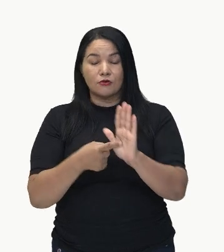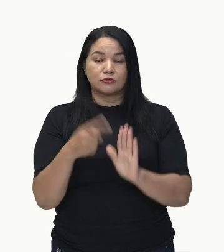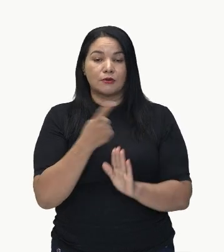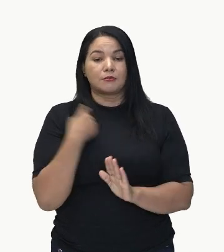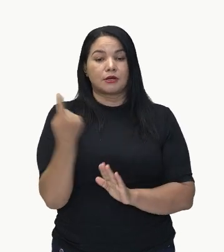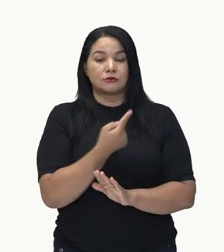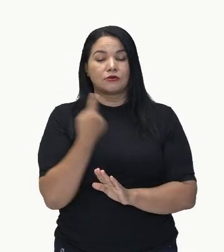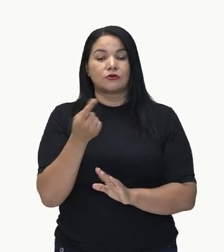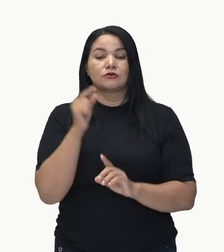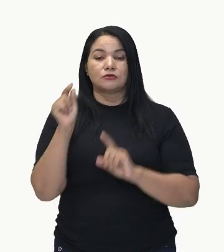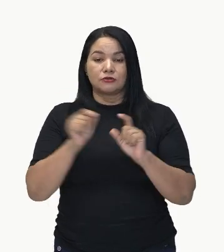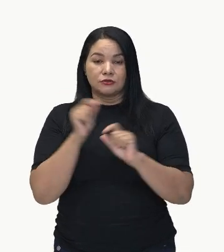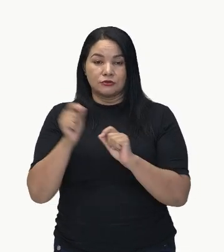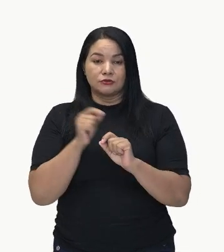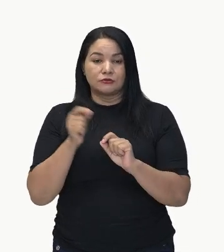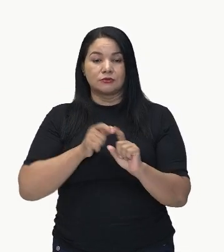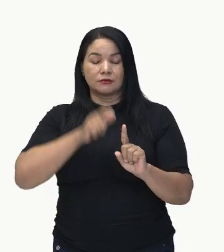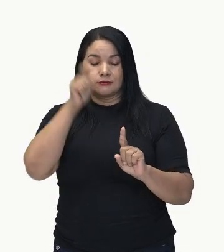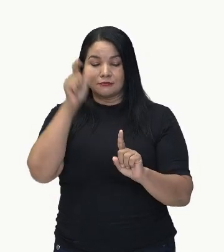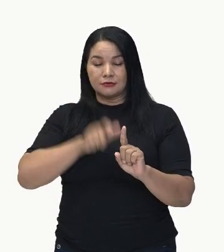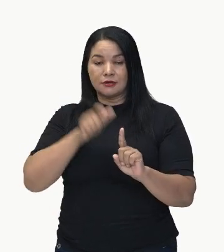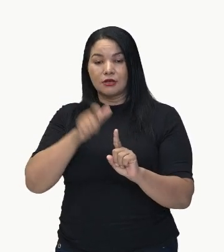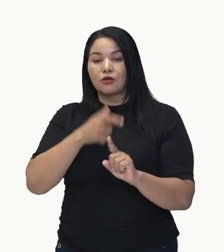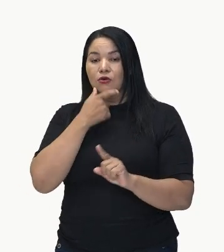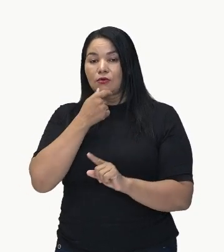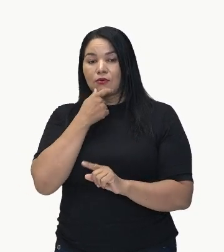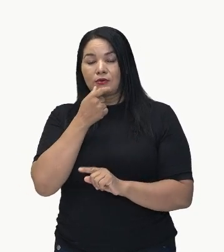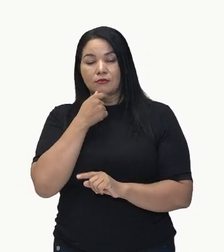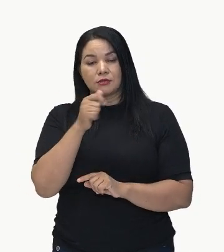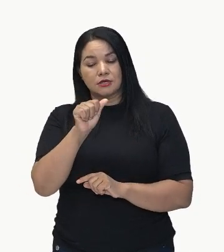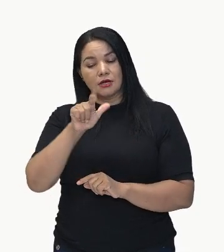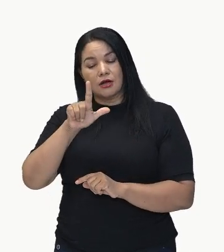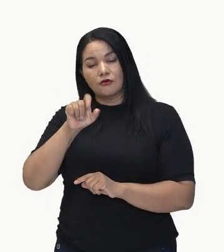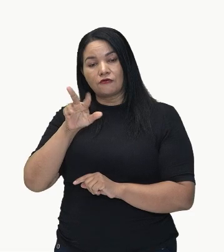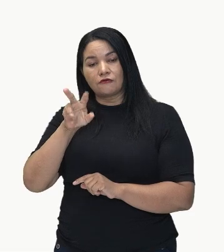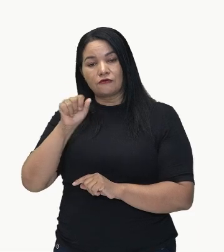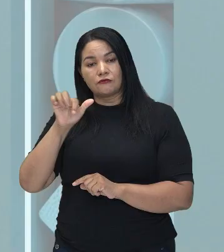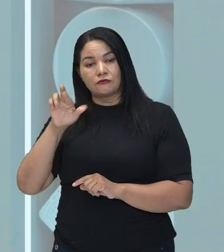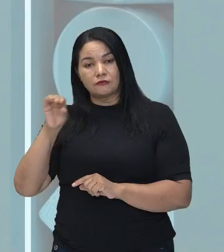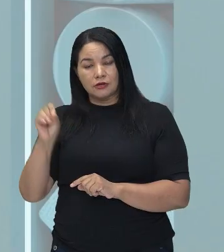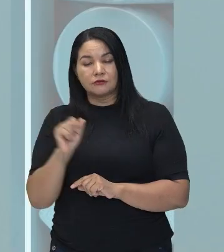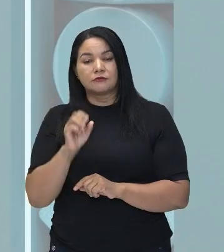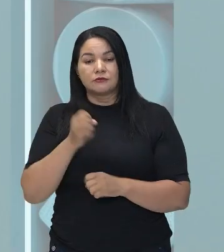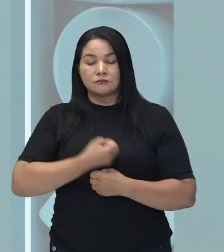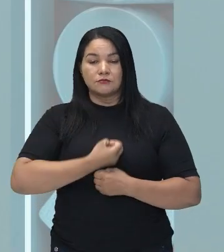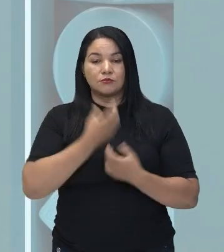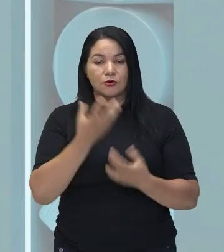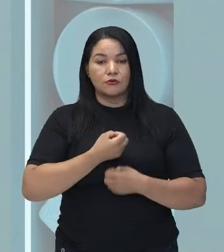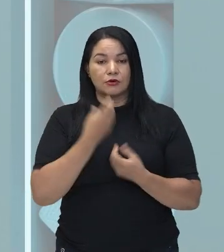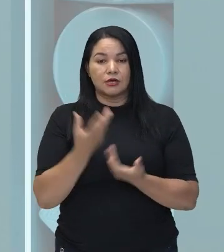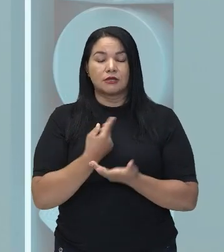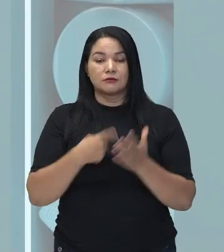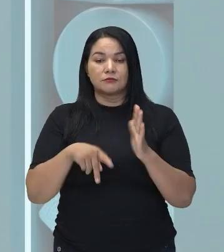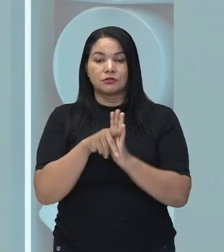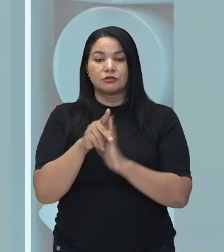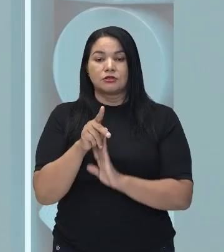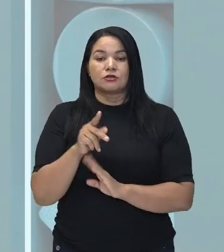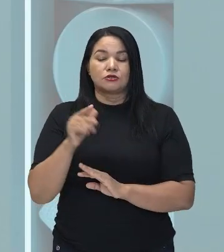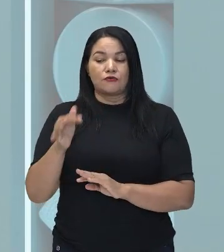face que foi a de Álvaro de Campos, um poeta afinado com o modernismo desse aspecto do